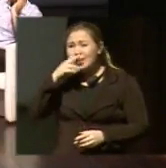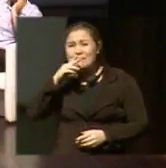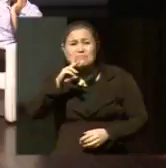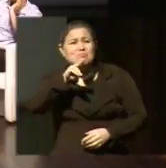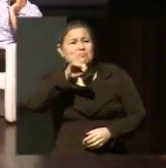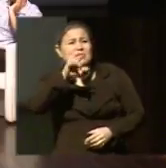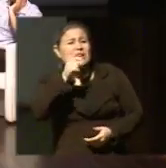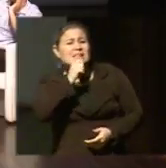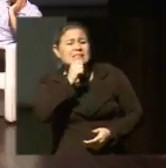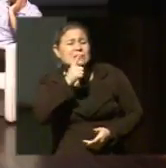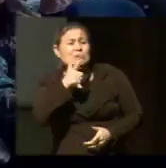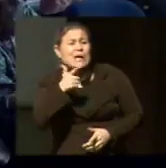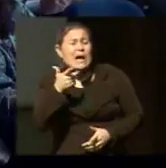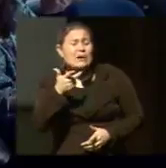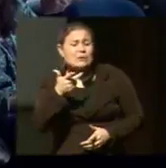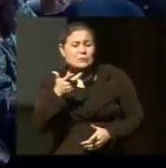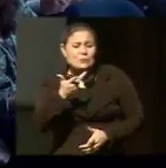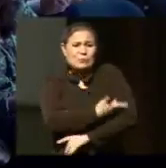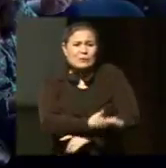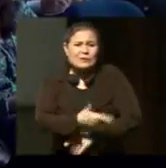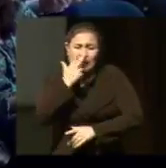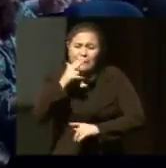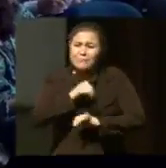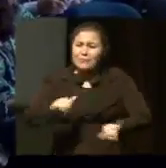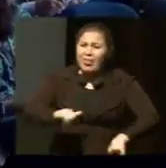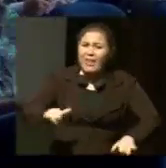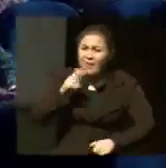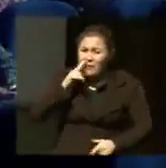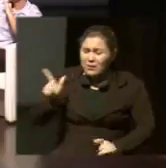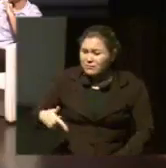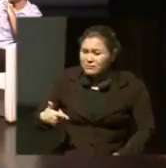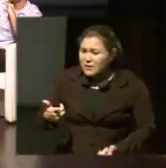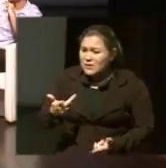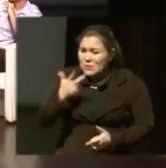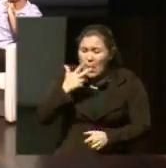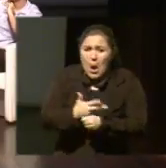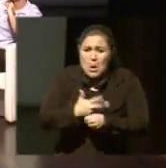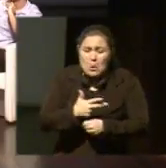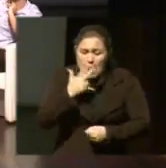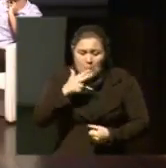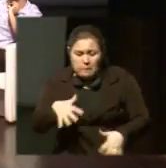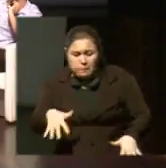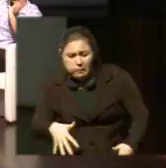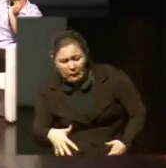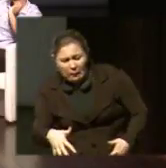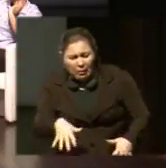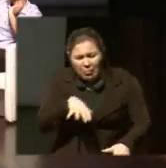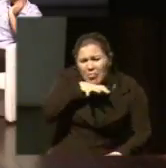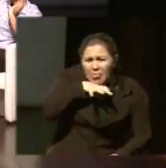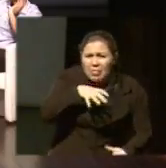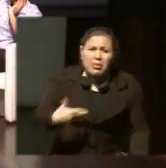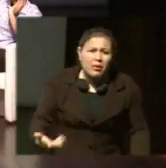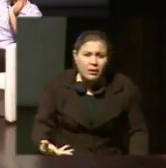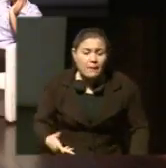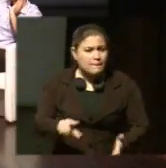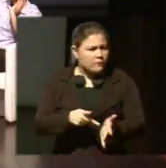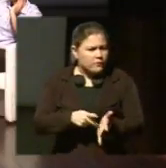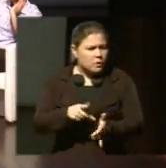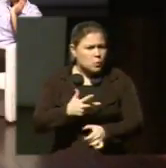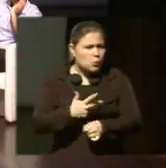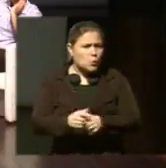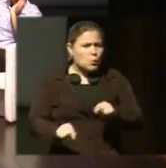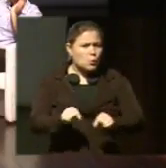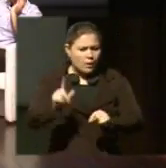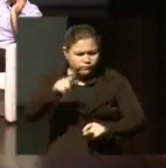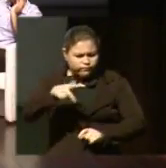A mídia ela costuma retratar, como todo mundo aqui já disse, idosos como uma pessoa caquética. Mas o idoso na verdade é sinônimo de